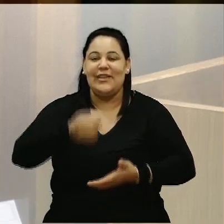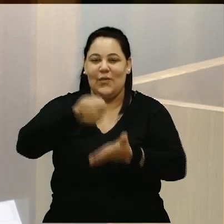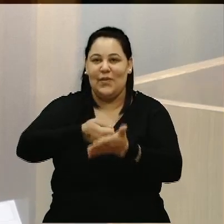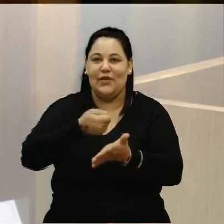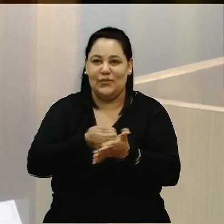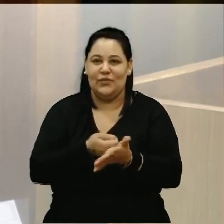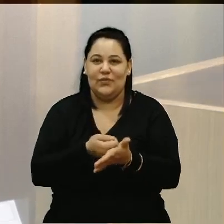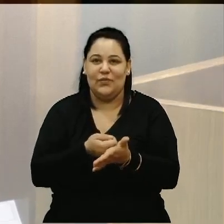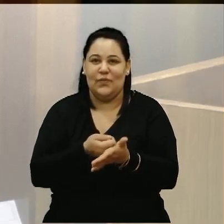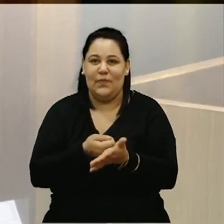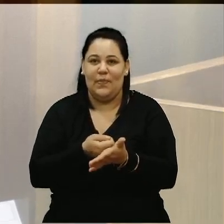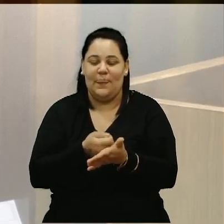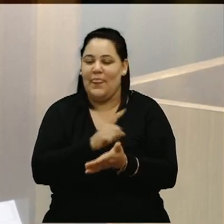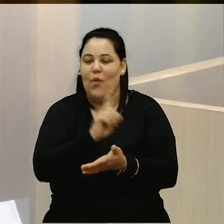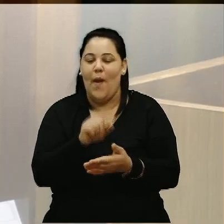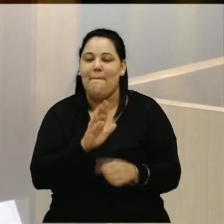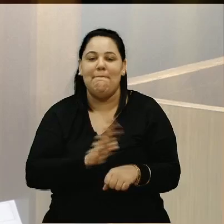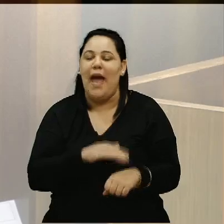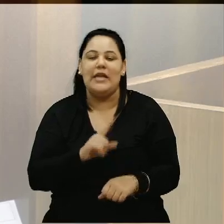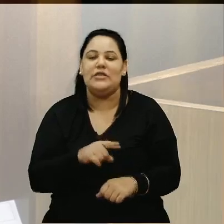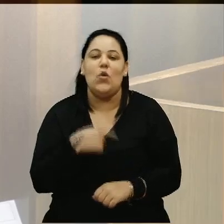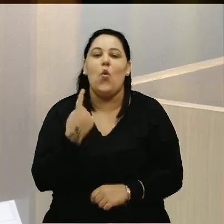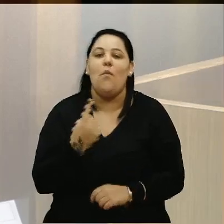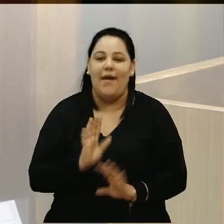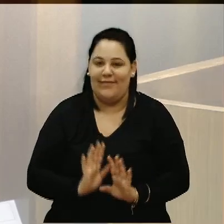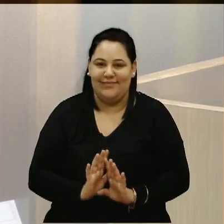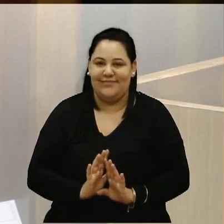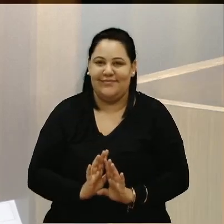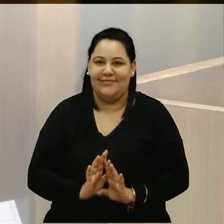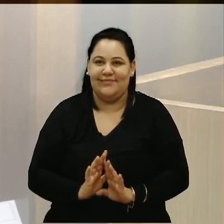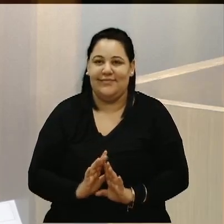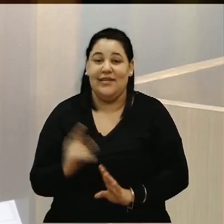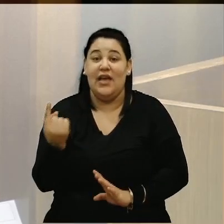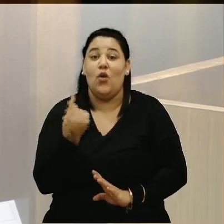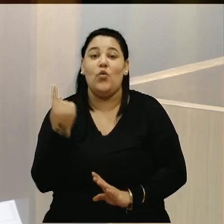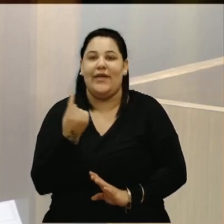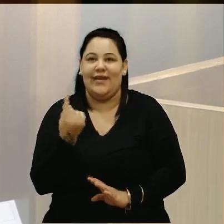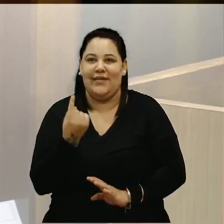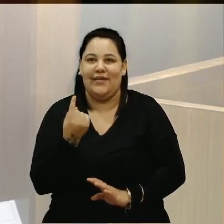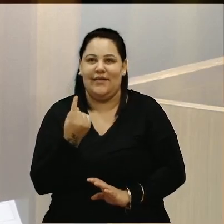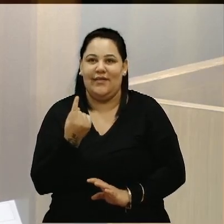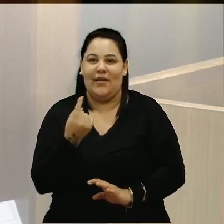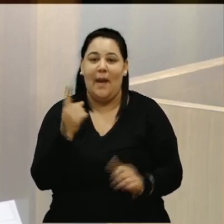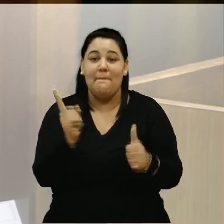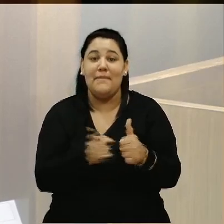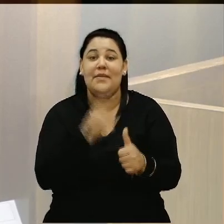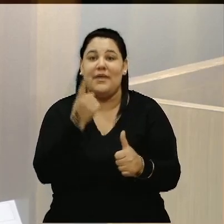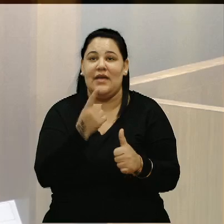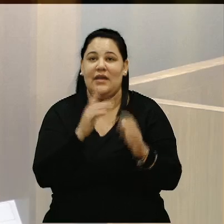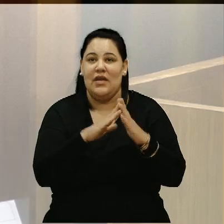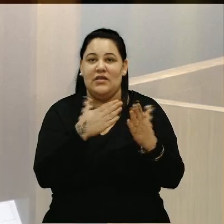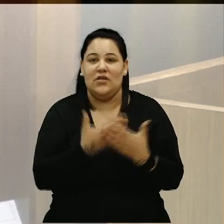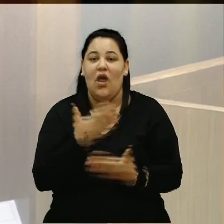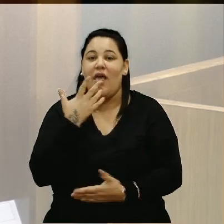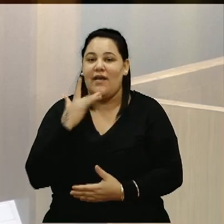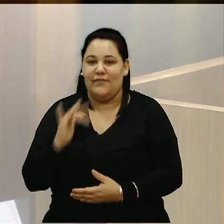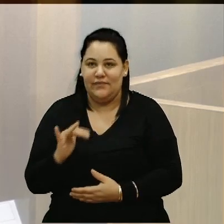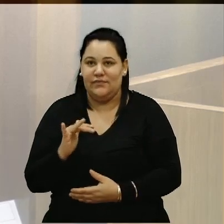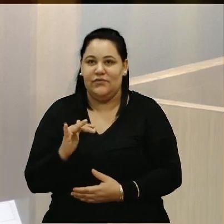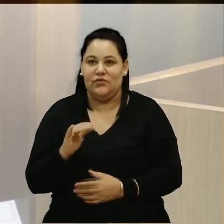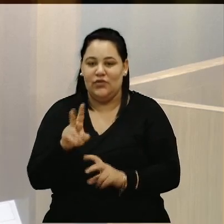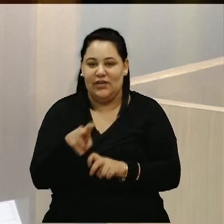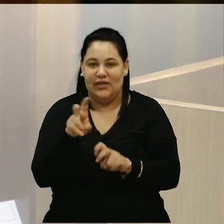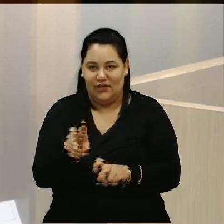é mais uma, é a única, é a primeira escola infantil do interior.